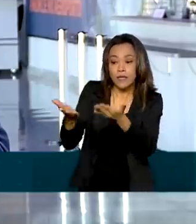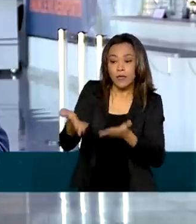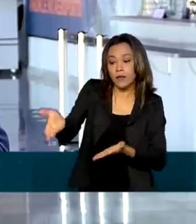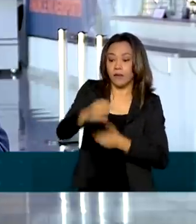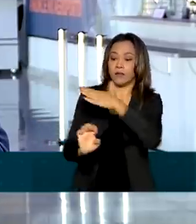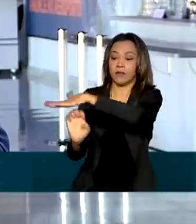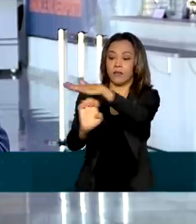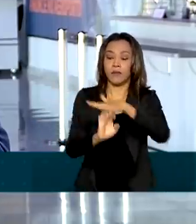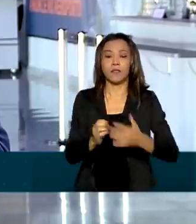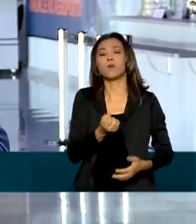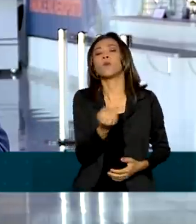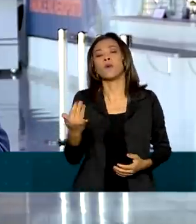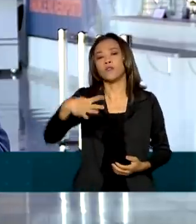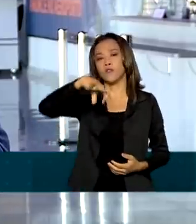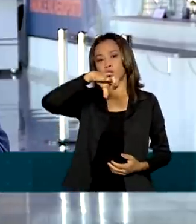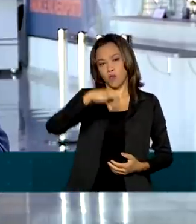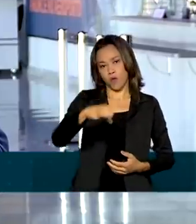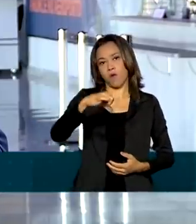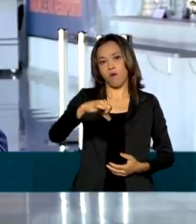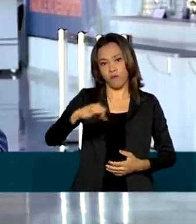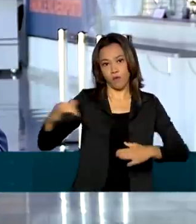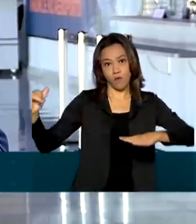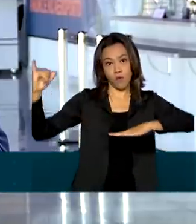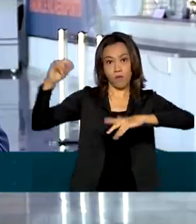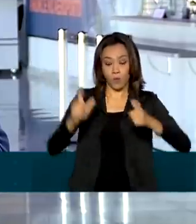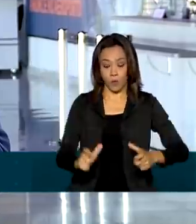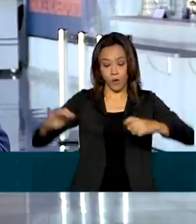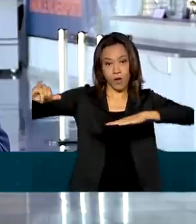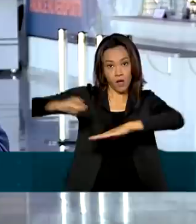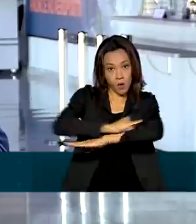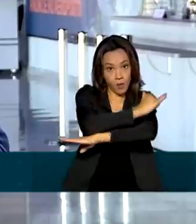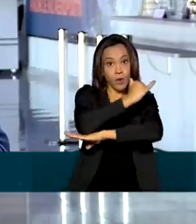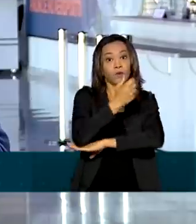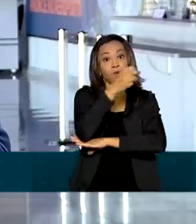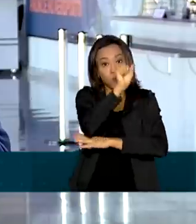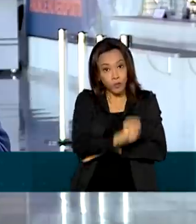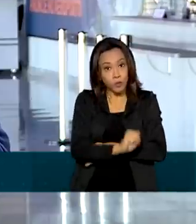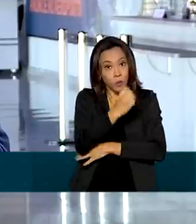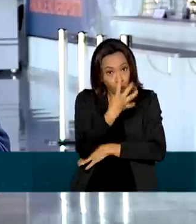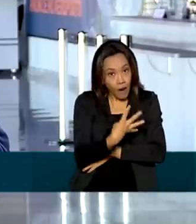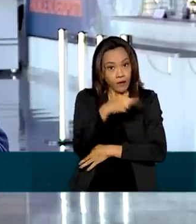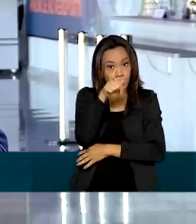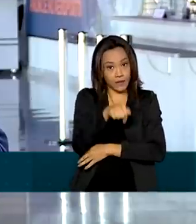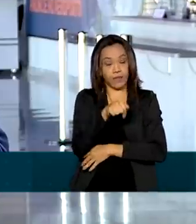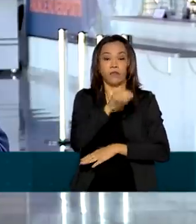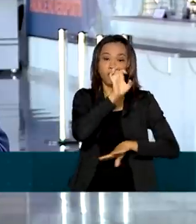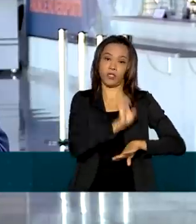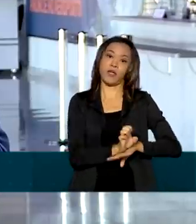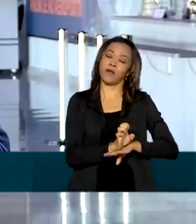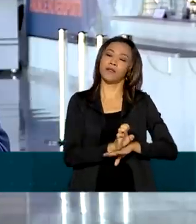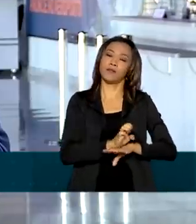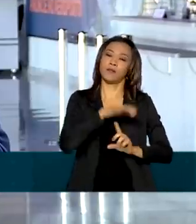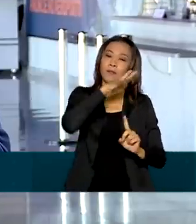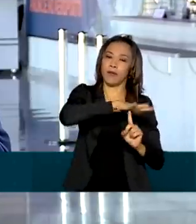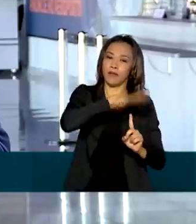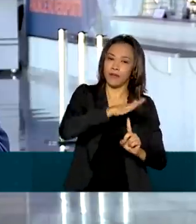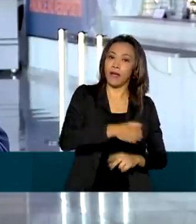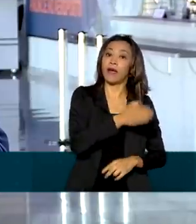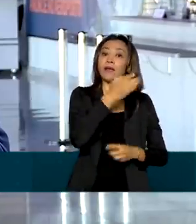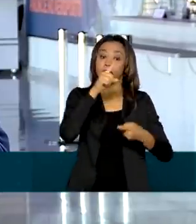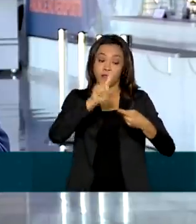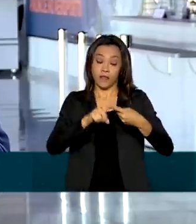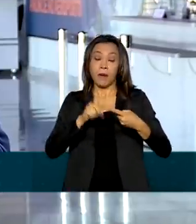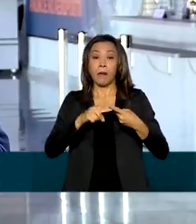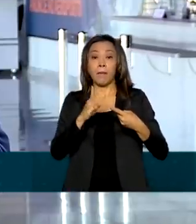nove aeroportos da região sul do país sendo quatro deles aqui no estado do Paraná e de Bacacheri em Curitiba